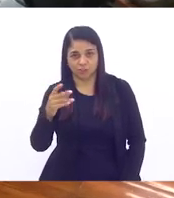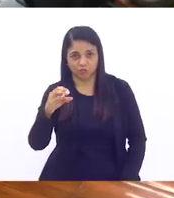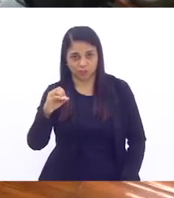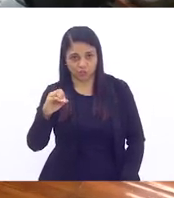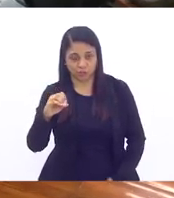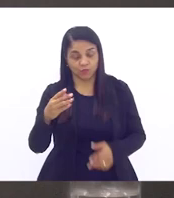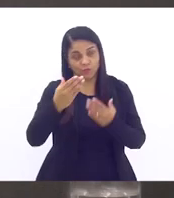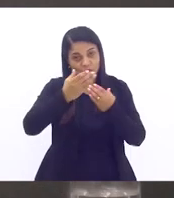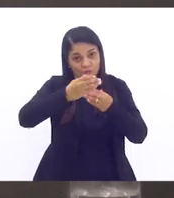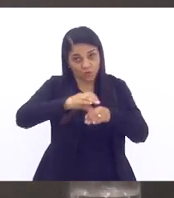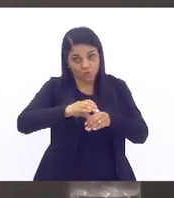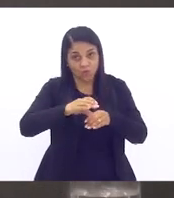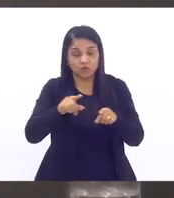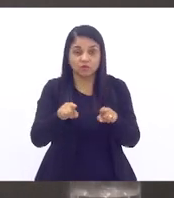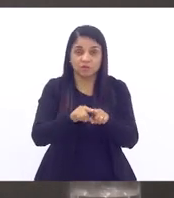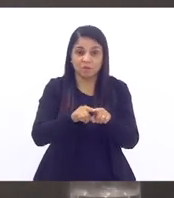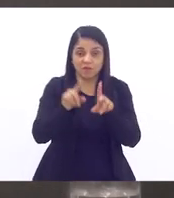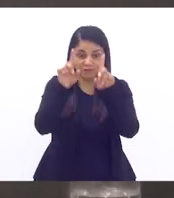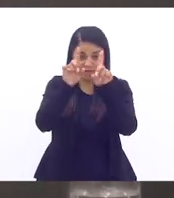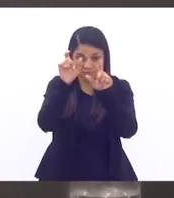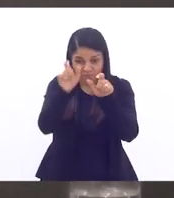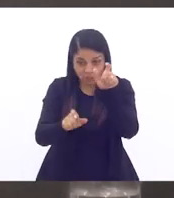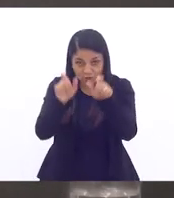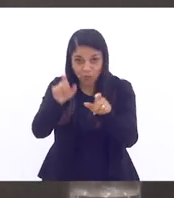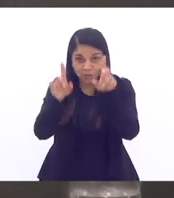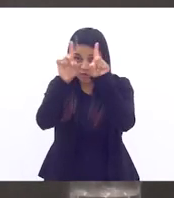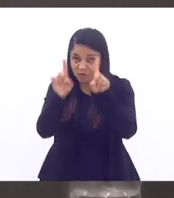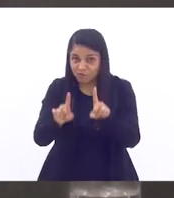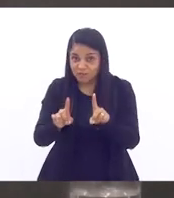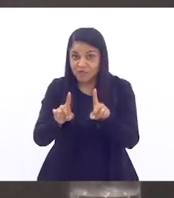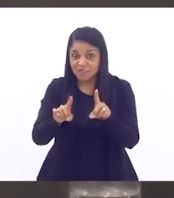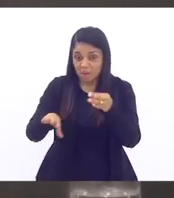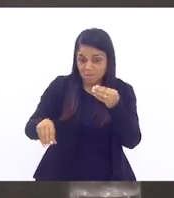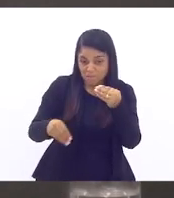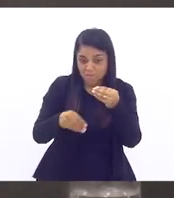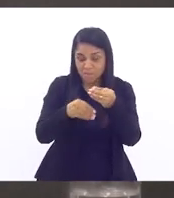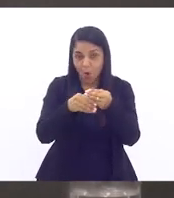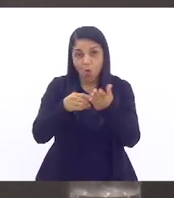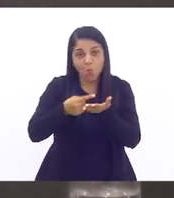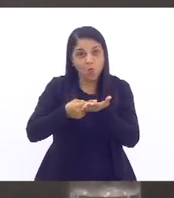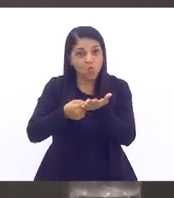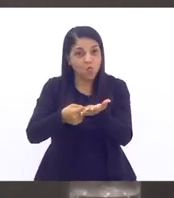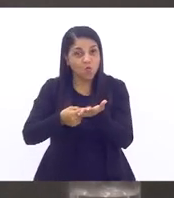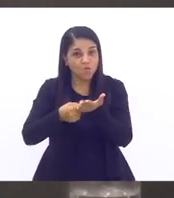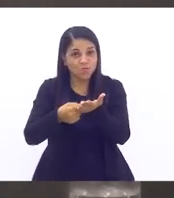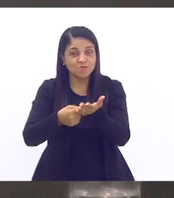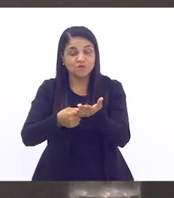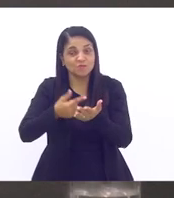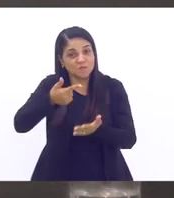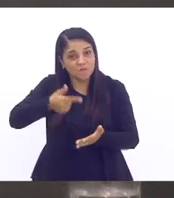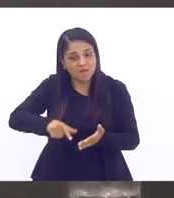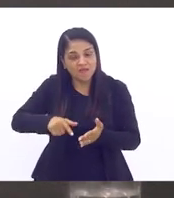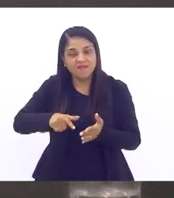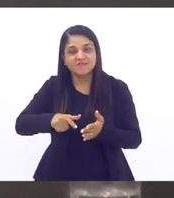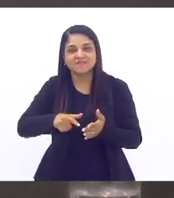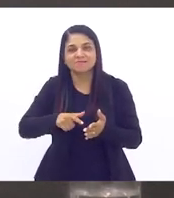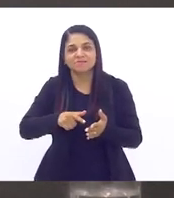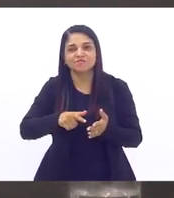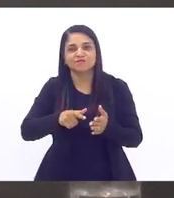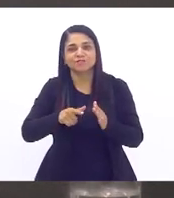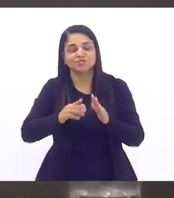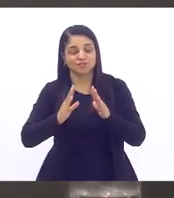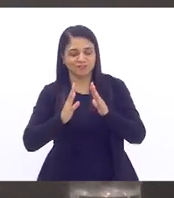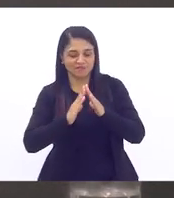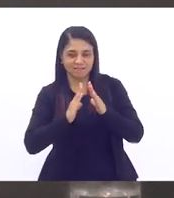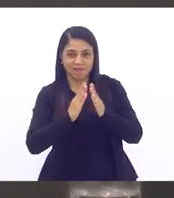Fred as pessoas com deficiências que é um bom casamento já fico compromisso aí mais um dever de casa de da Gente